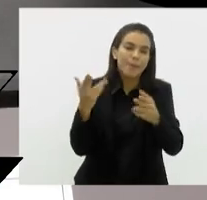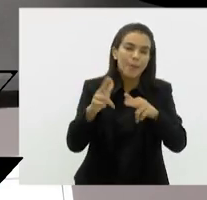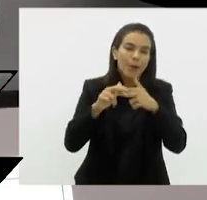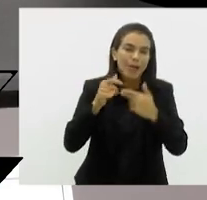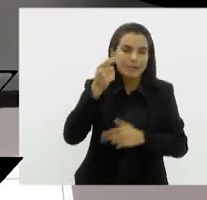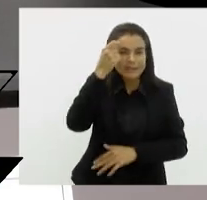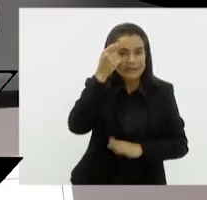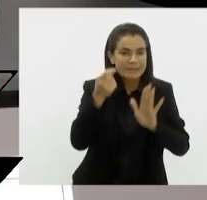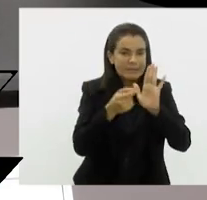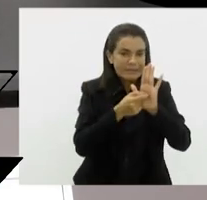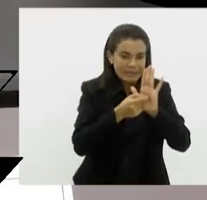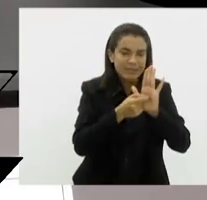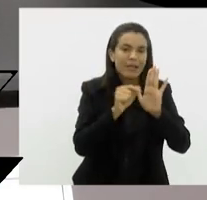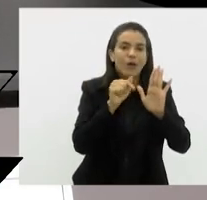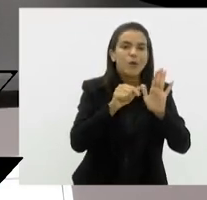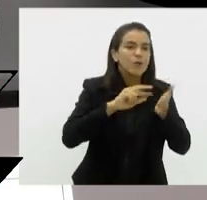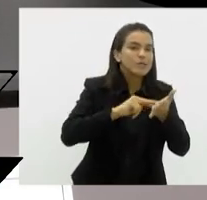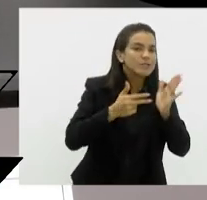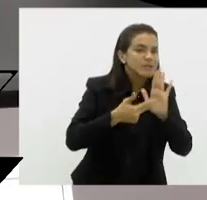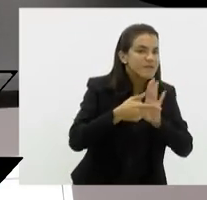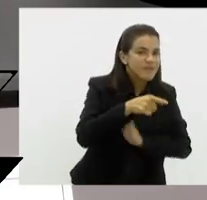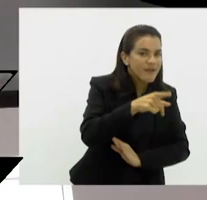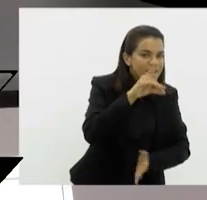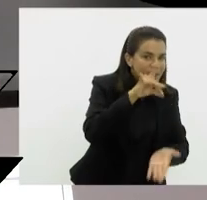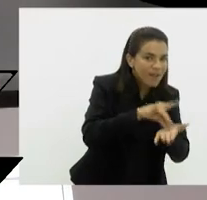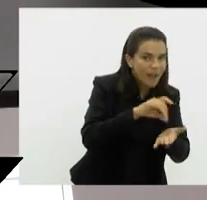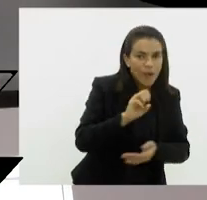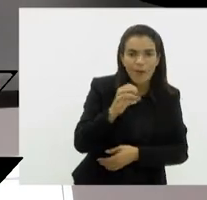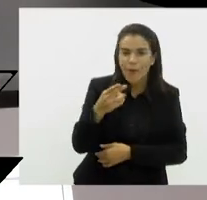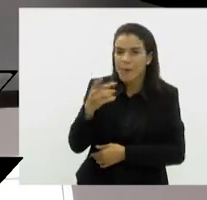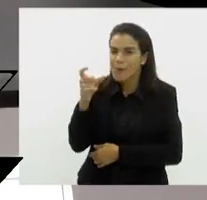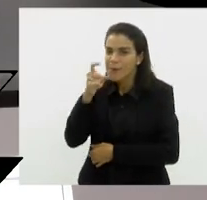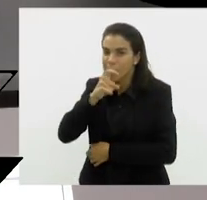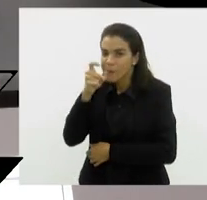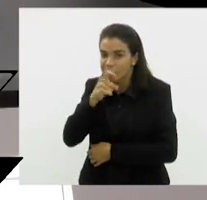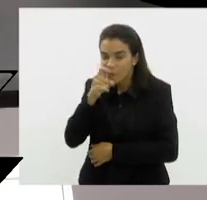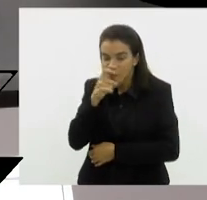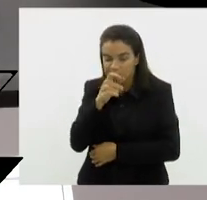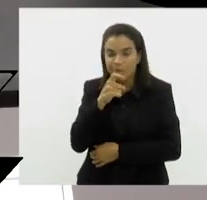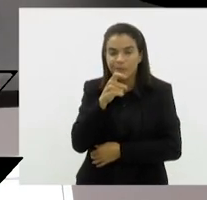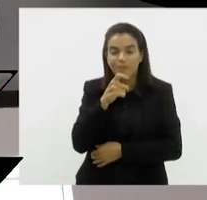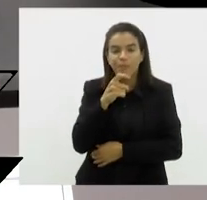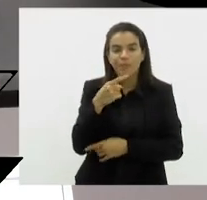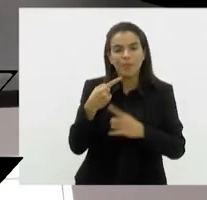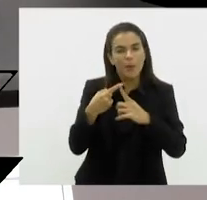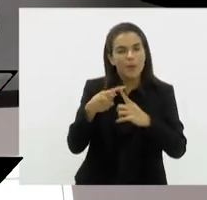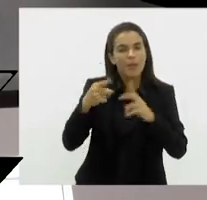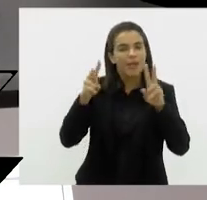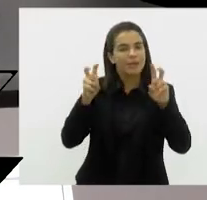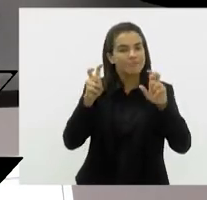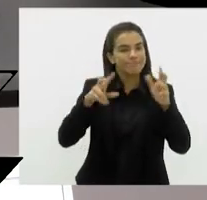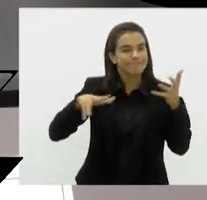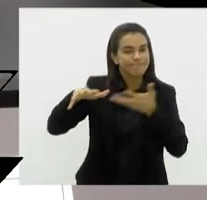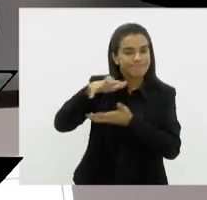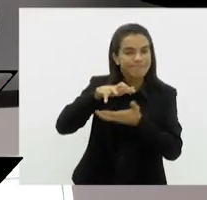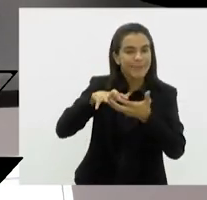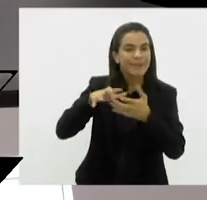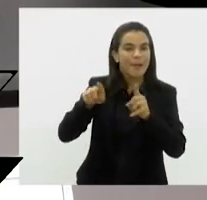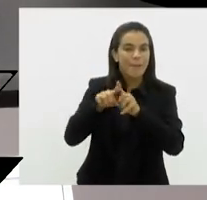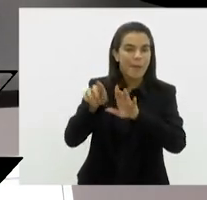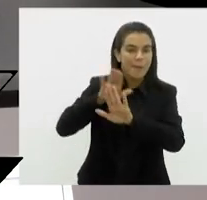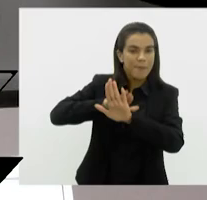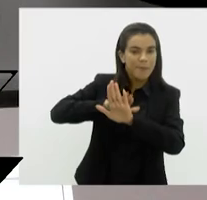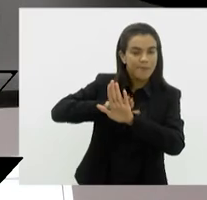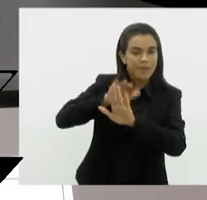artificial, o que é verdade e o que é mentira. Como essa questão é muito polêmica e ideológica, é para dizer que